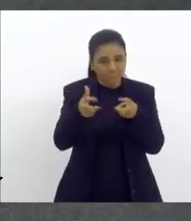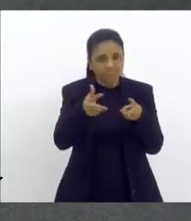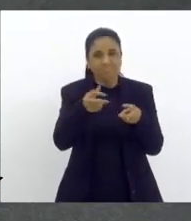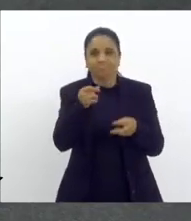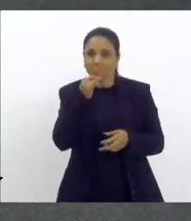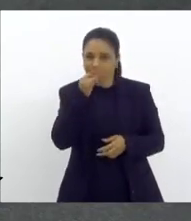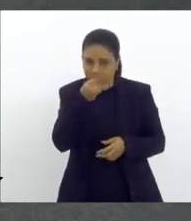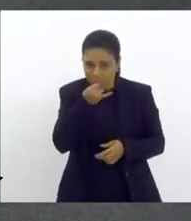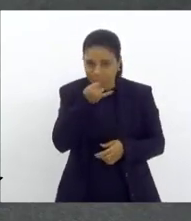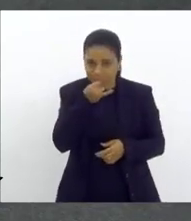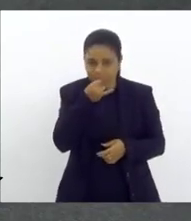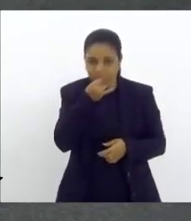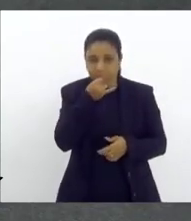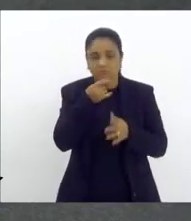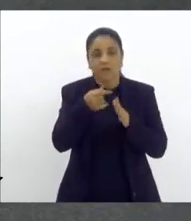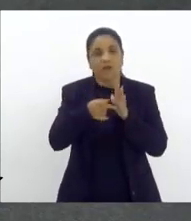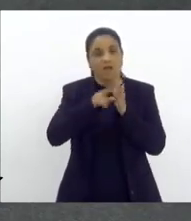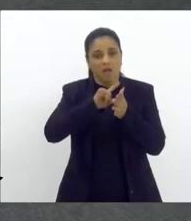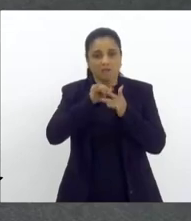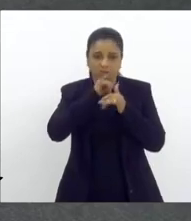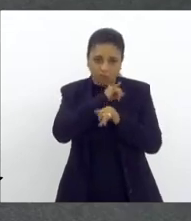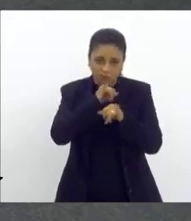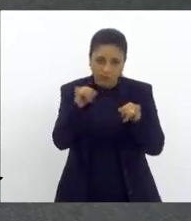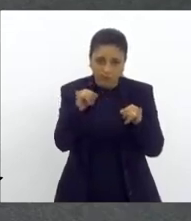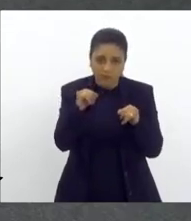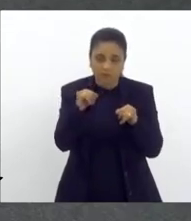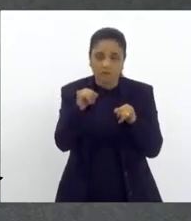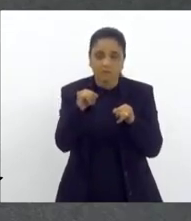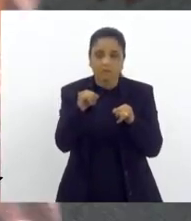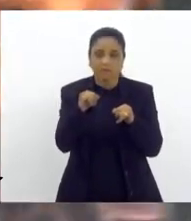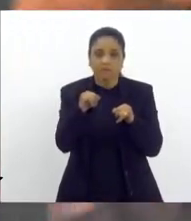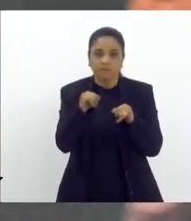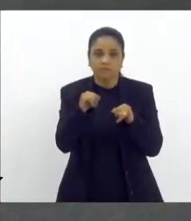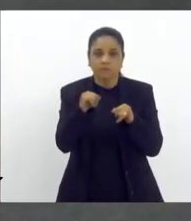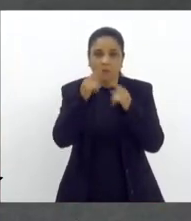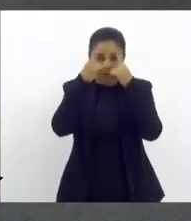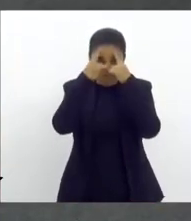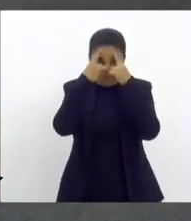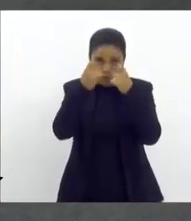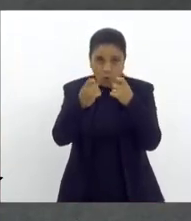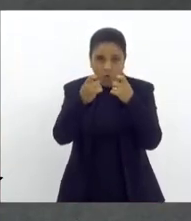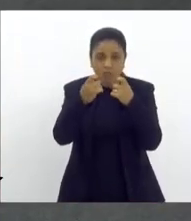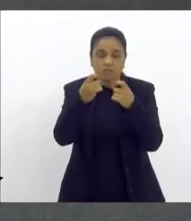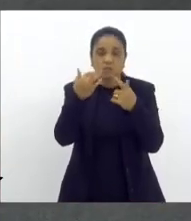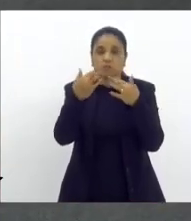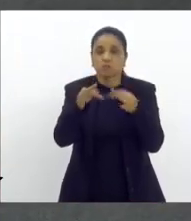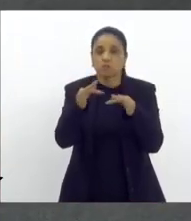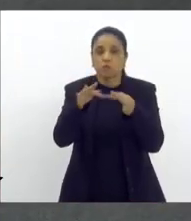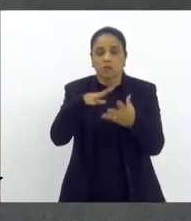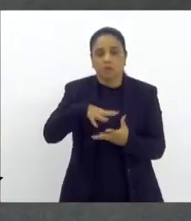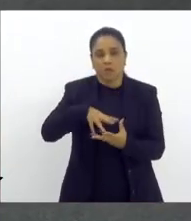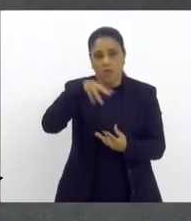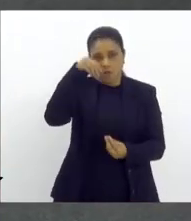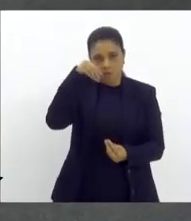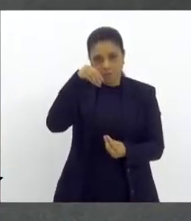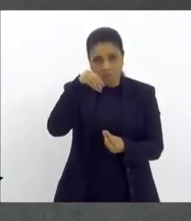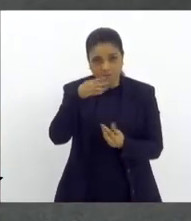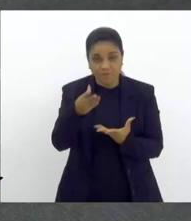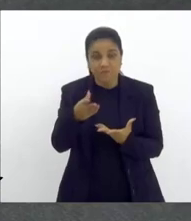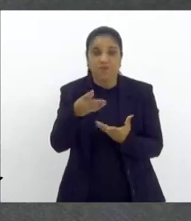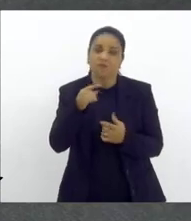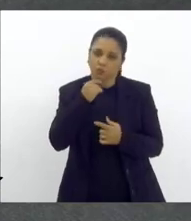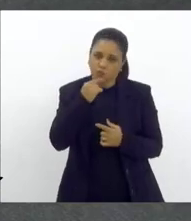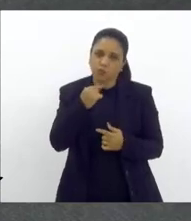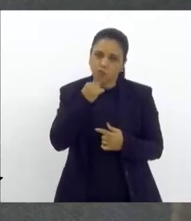Como disse aqui anteriormente essa é uma violência que dói na alma então Sem dúvida nenhuma